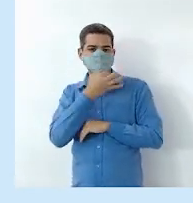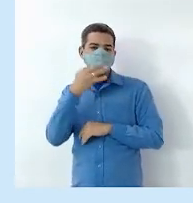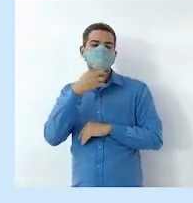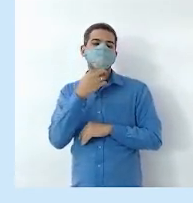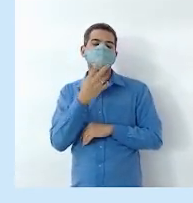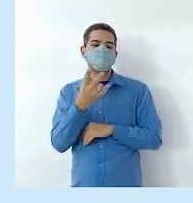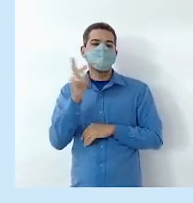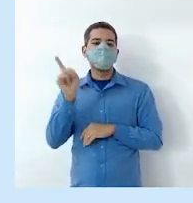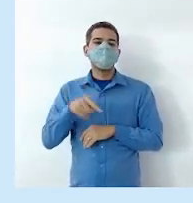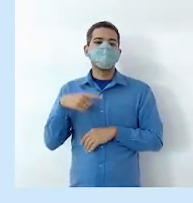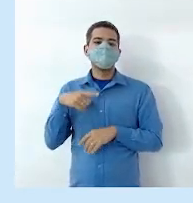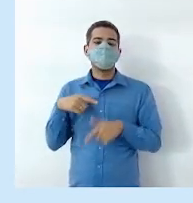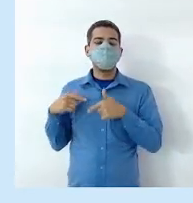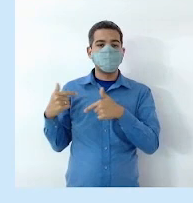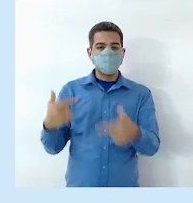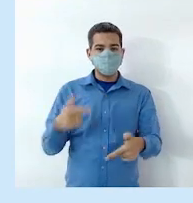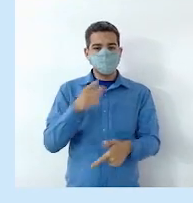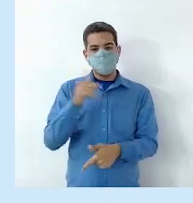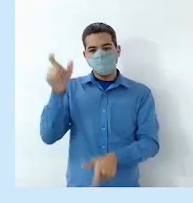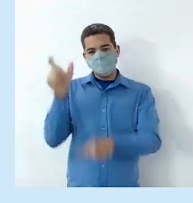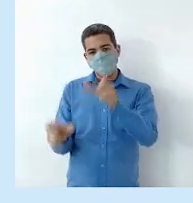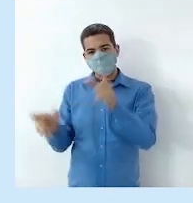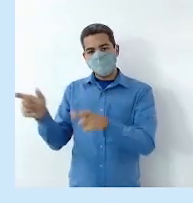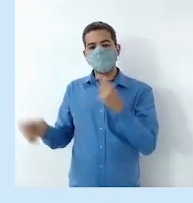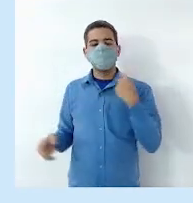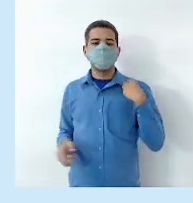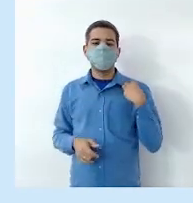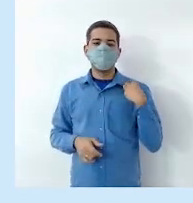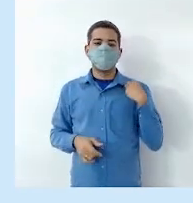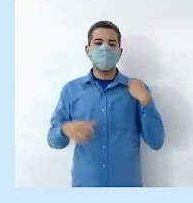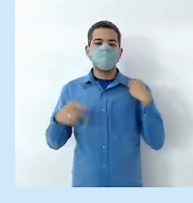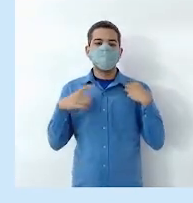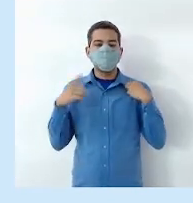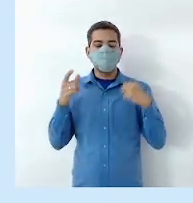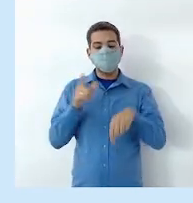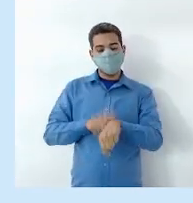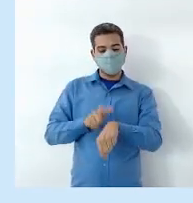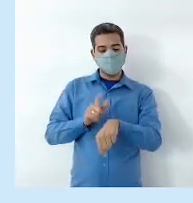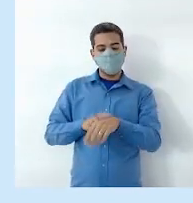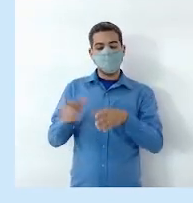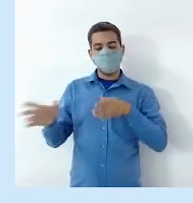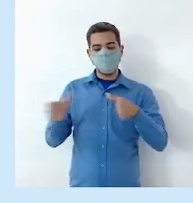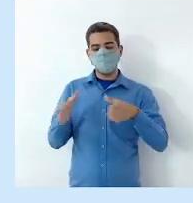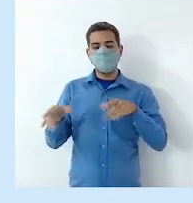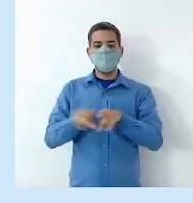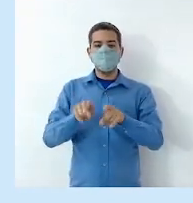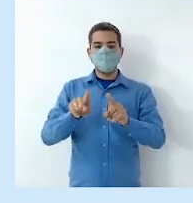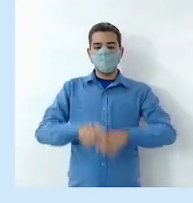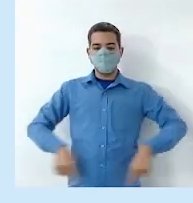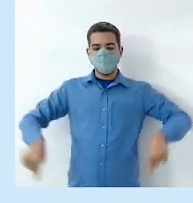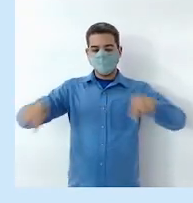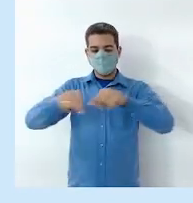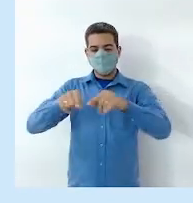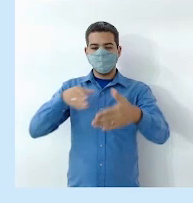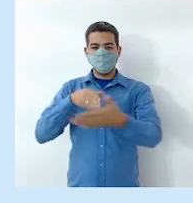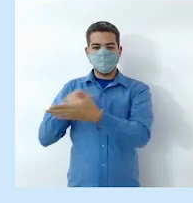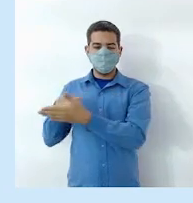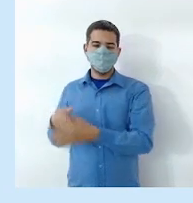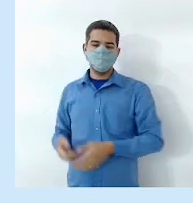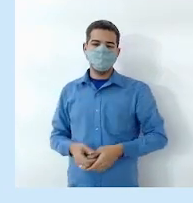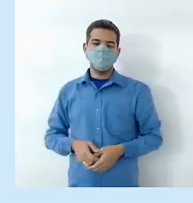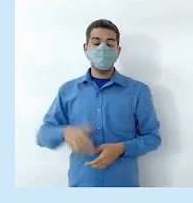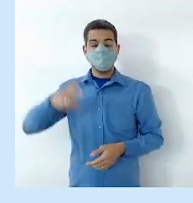esboça ações de personagens num determinado tempo e espaço. Mais uma vez, o